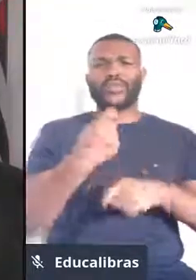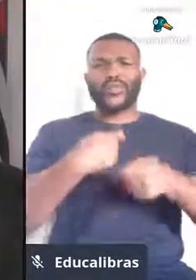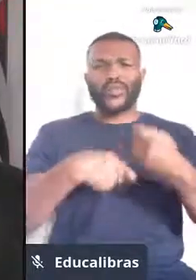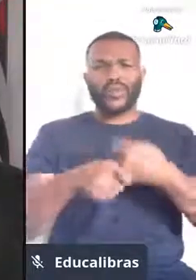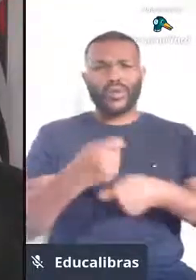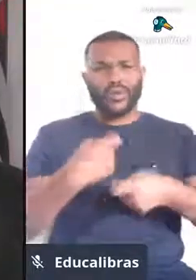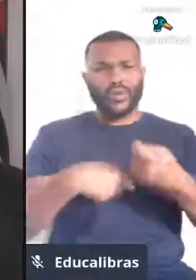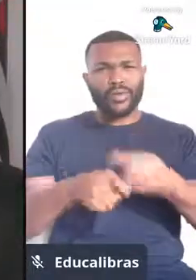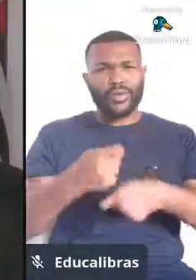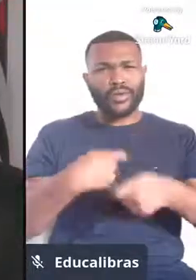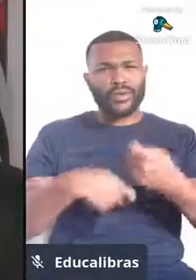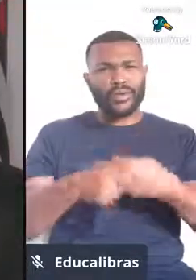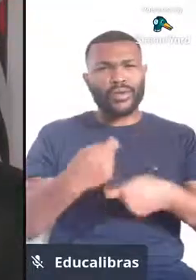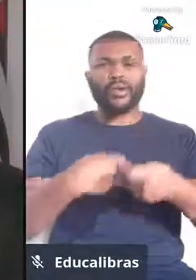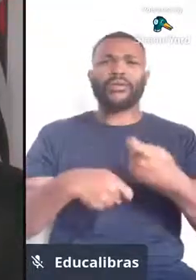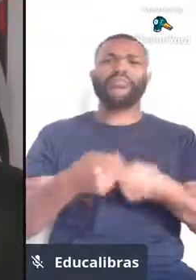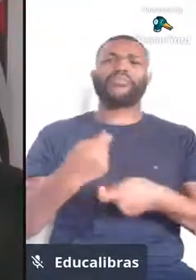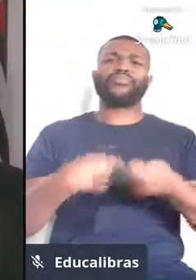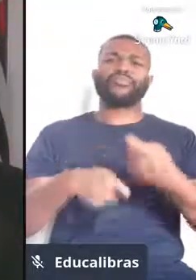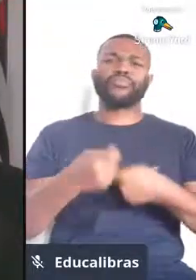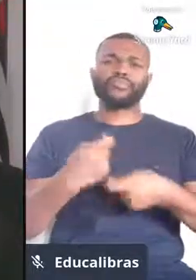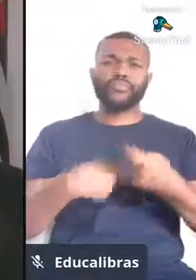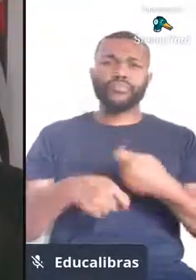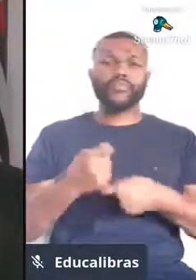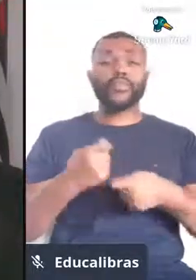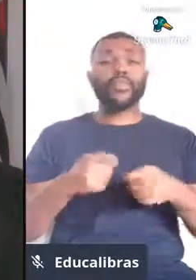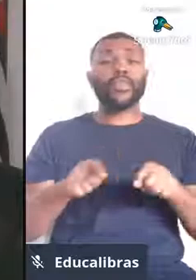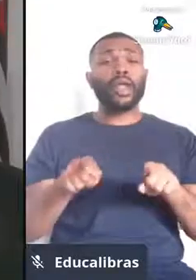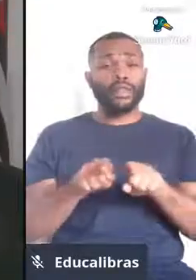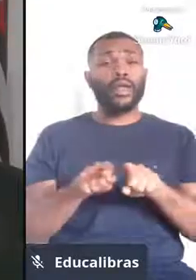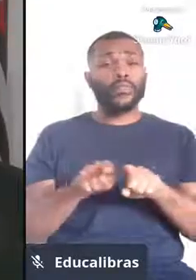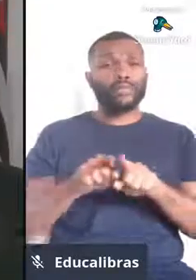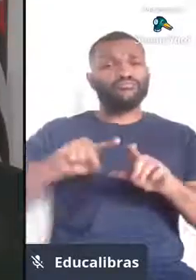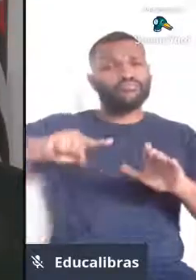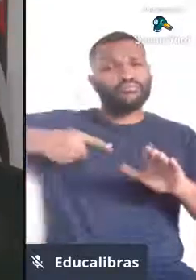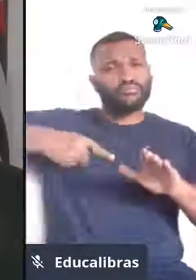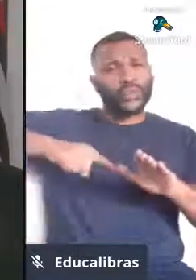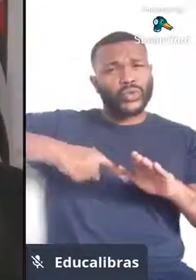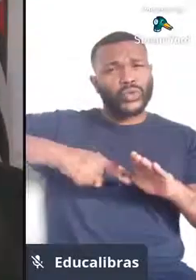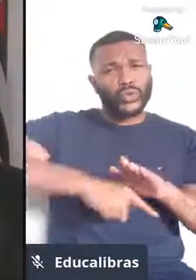né, e foi muito profundo. Muito tem